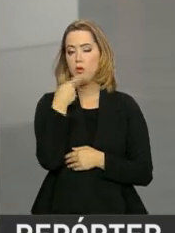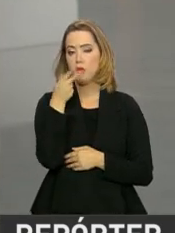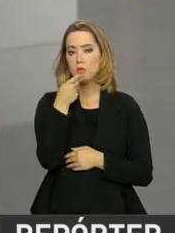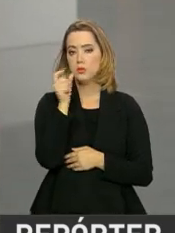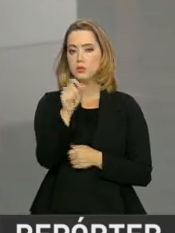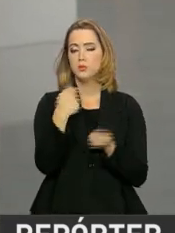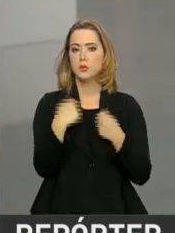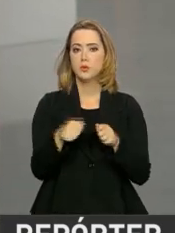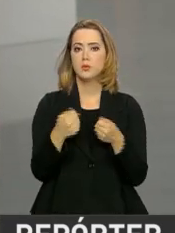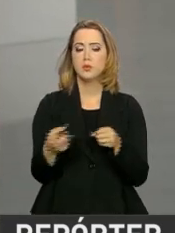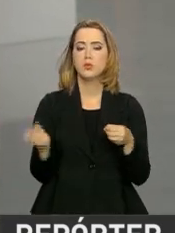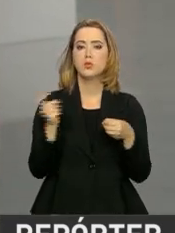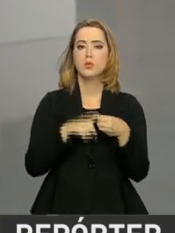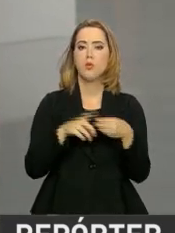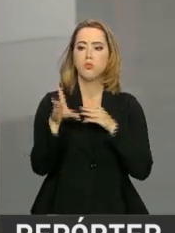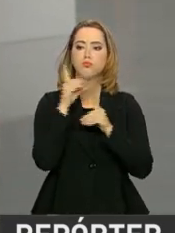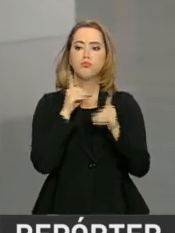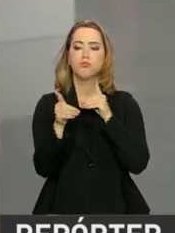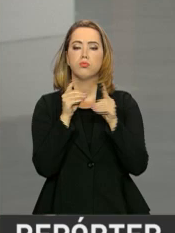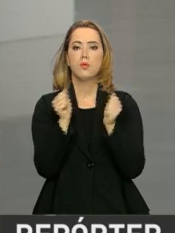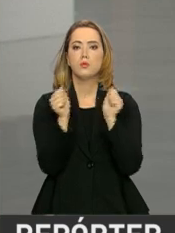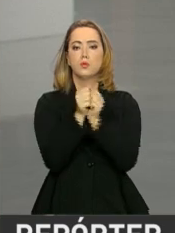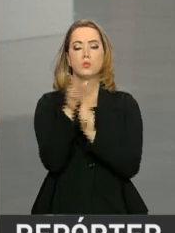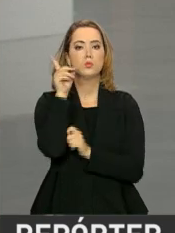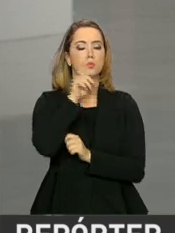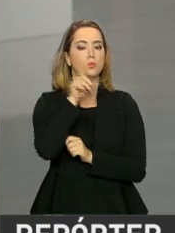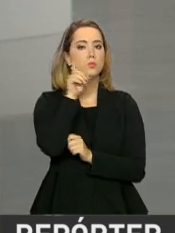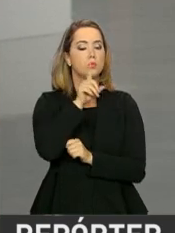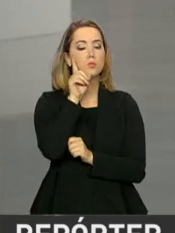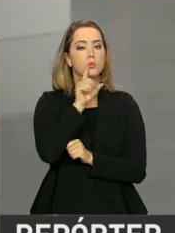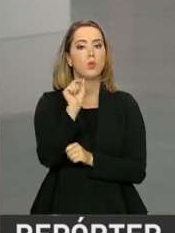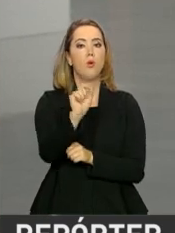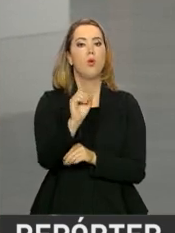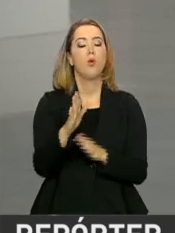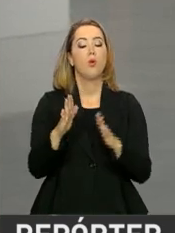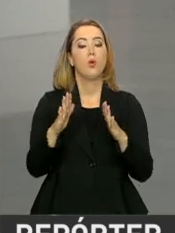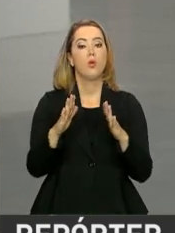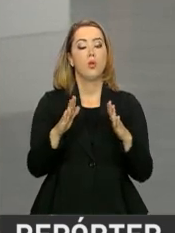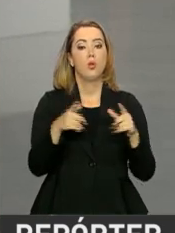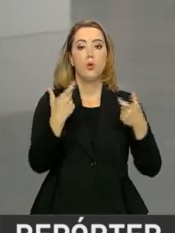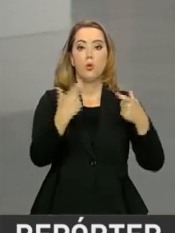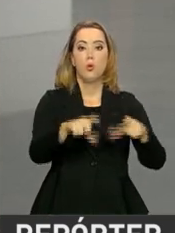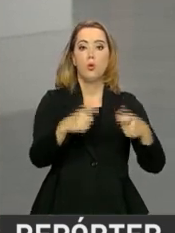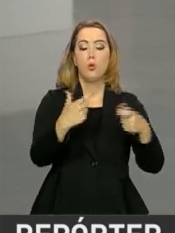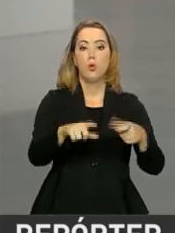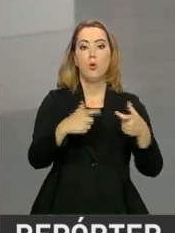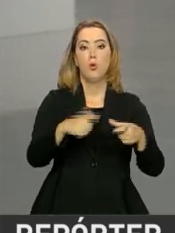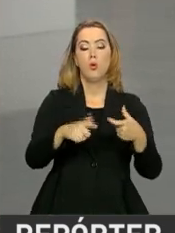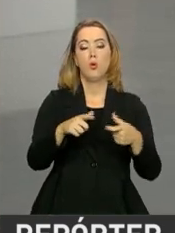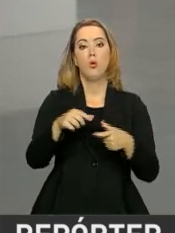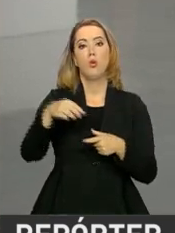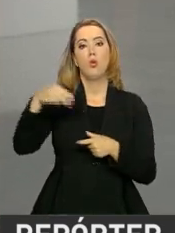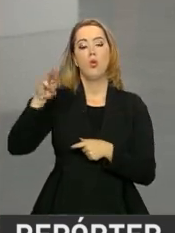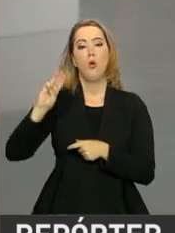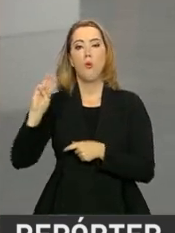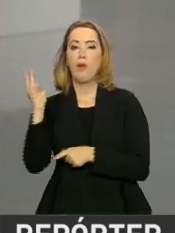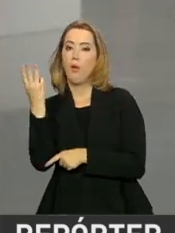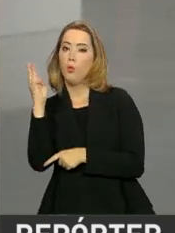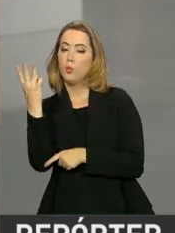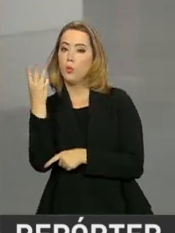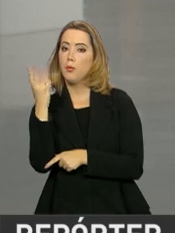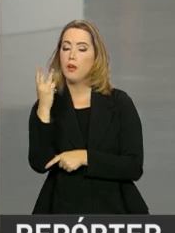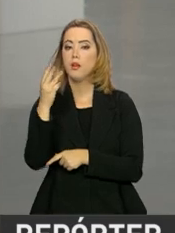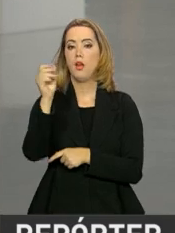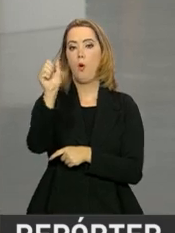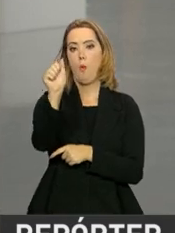discussão sobre o uso compartilhado com os Estados Unidos da base militar de Alcântara, no Maranhão. É uma discussão inicial,